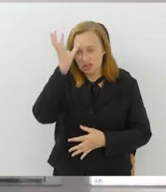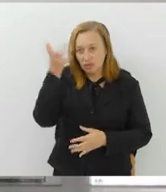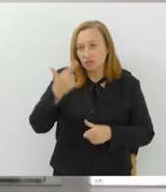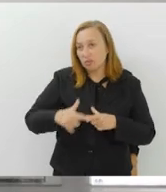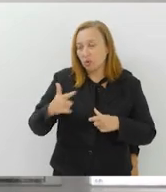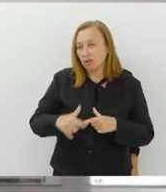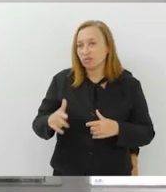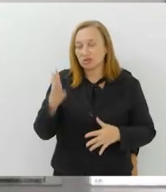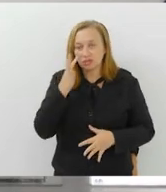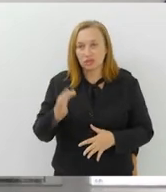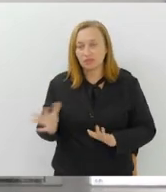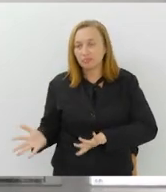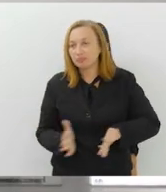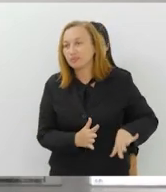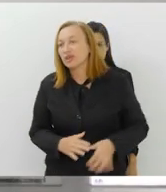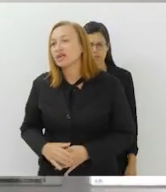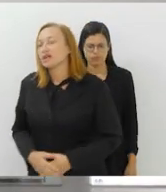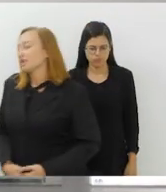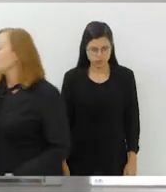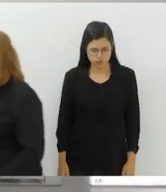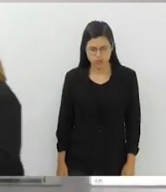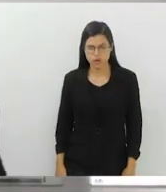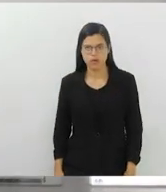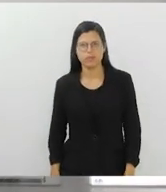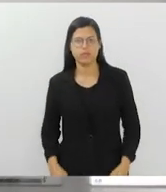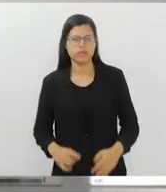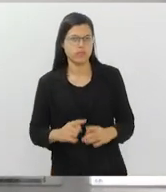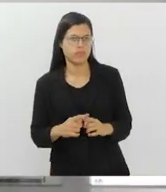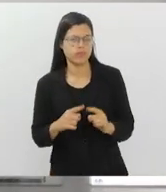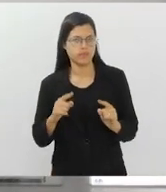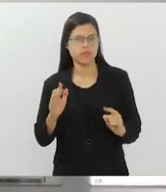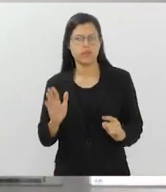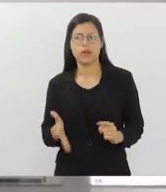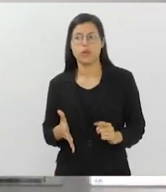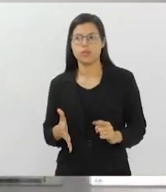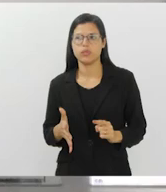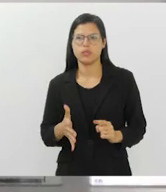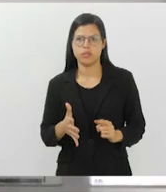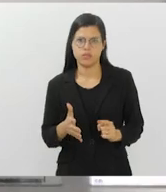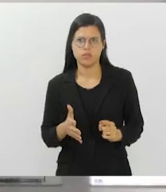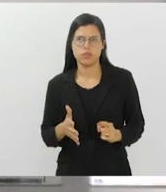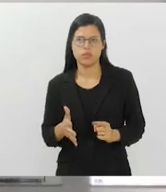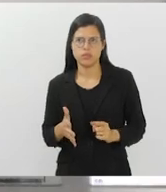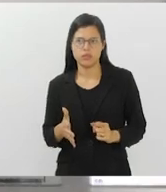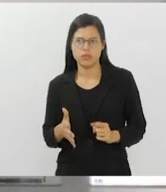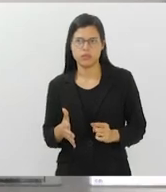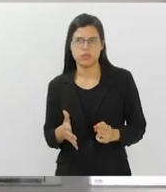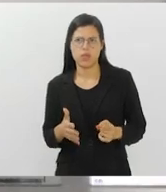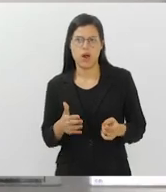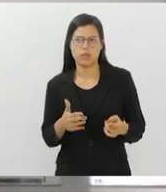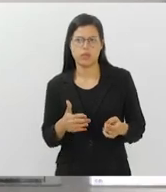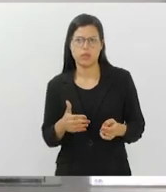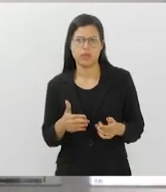resolver ou não, não sei. Mas já a Abrange, essa daí só quer